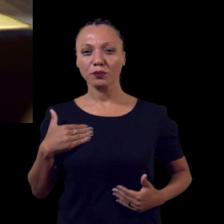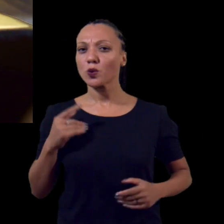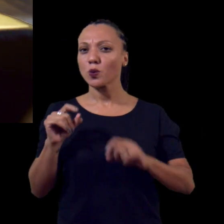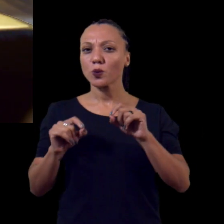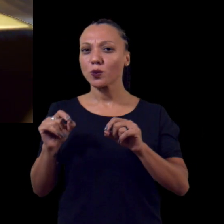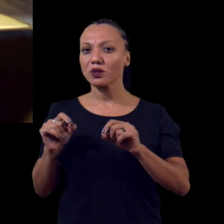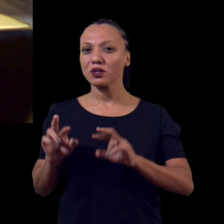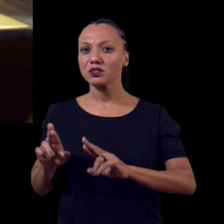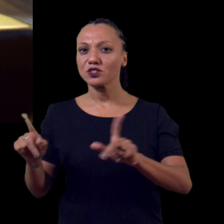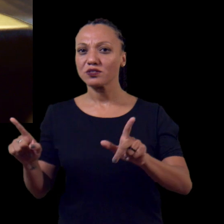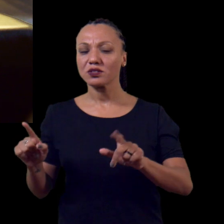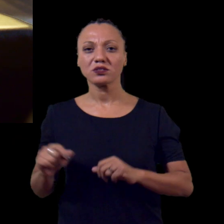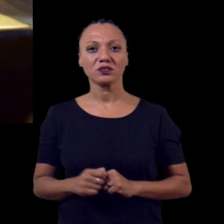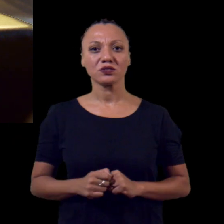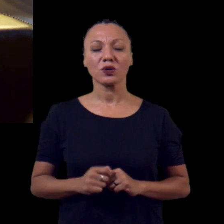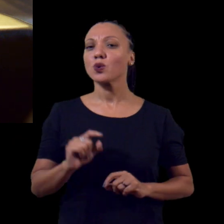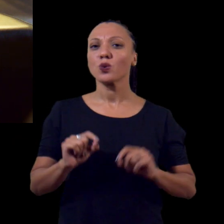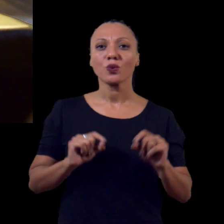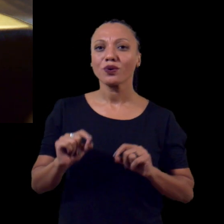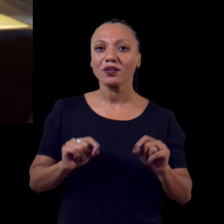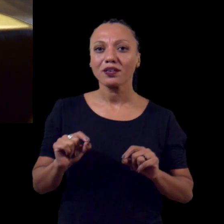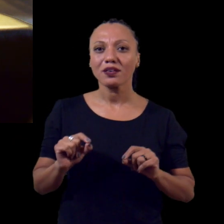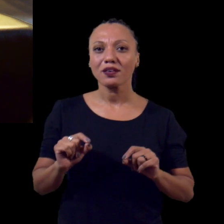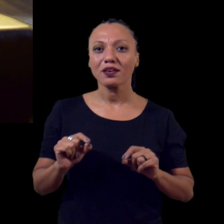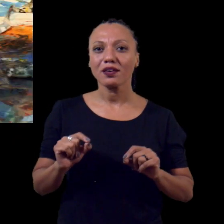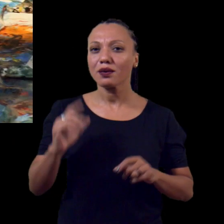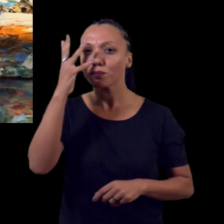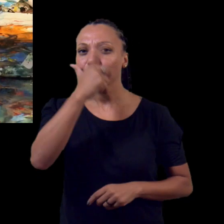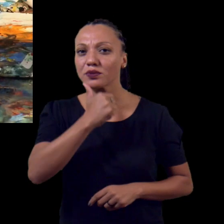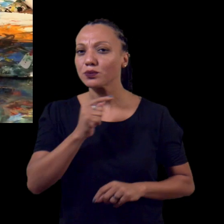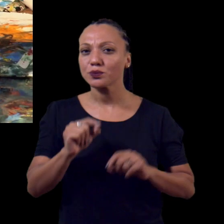que é a diferença? O que é uma beleza?